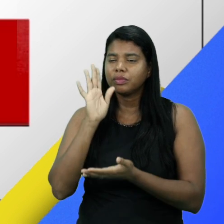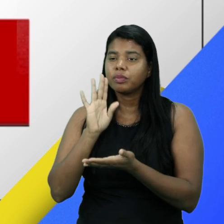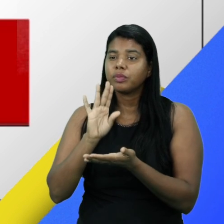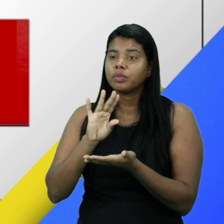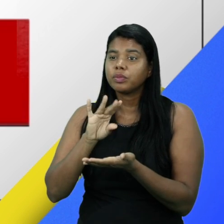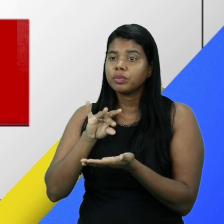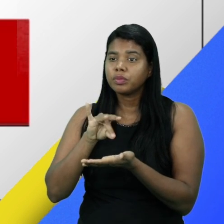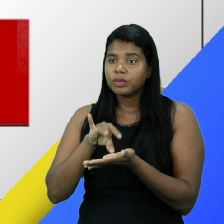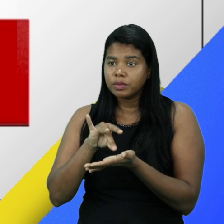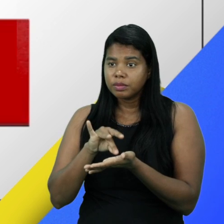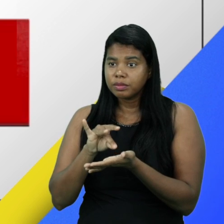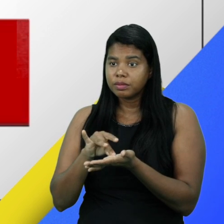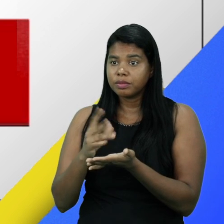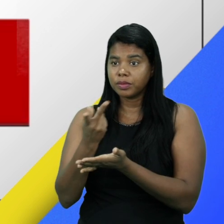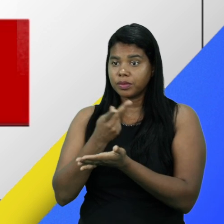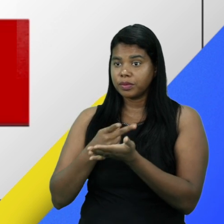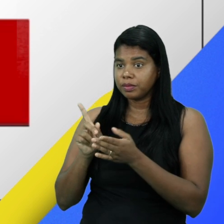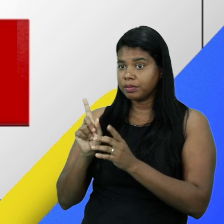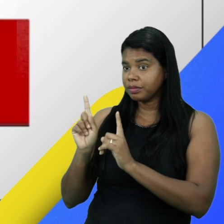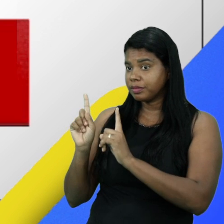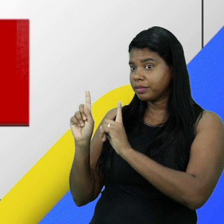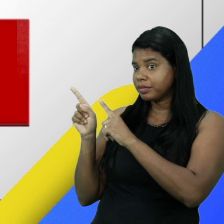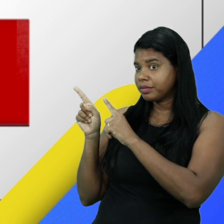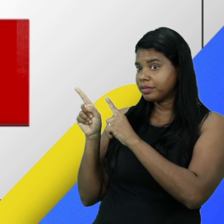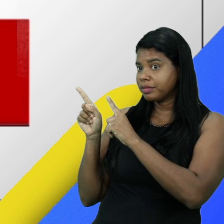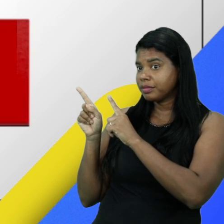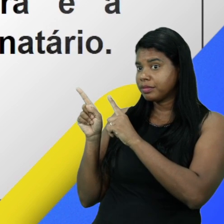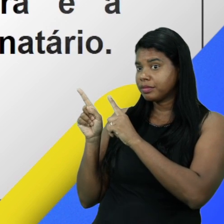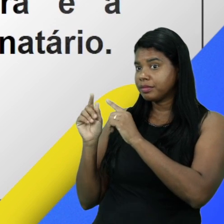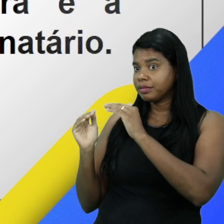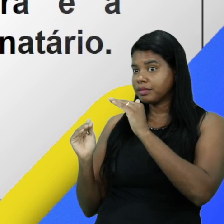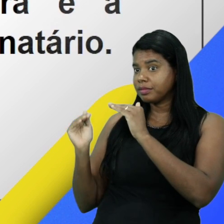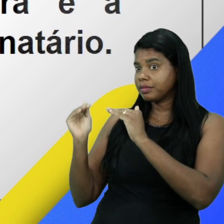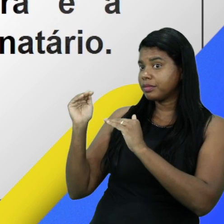que essa figura, alguma coisa não está alinhada.